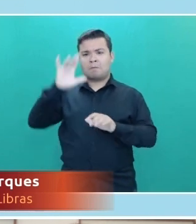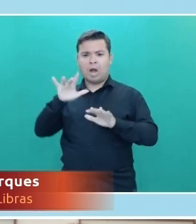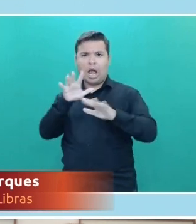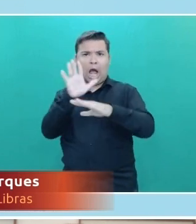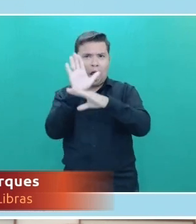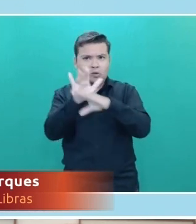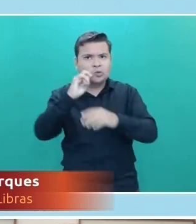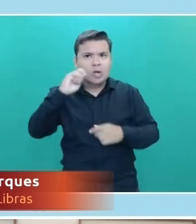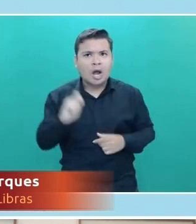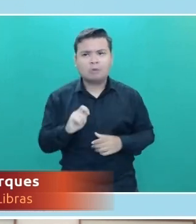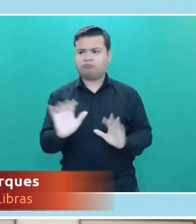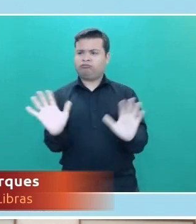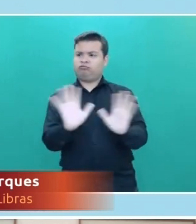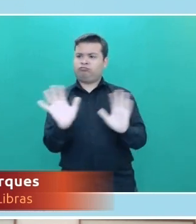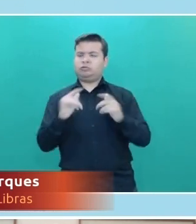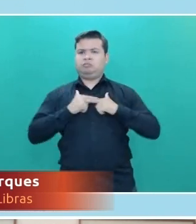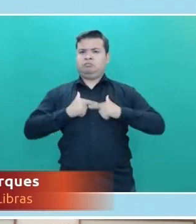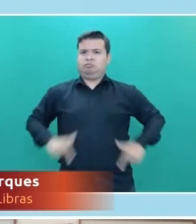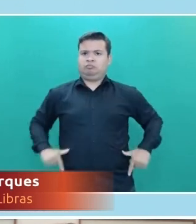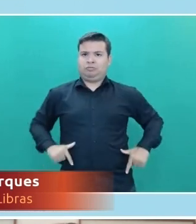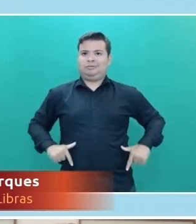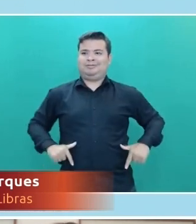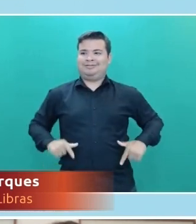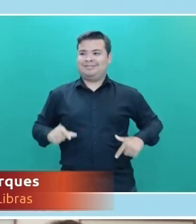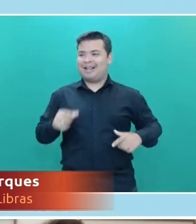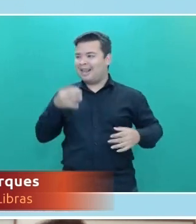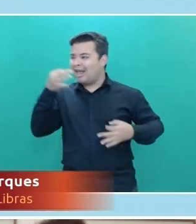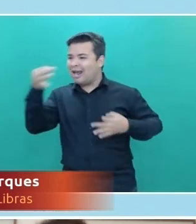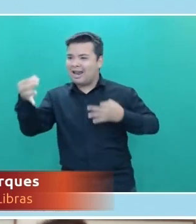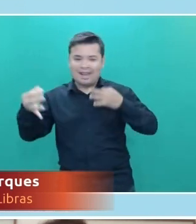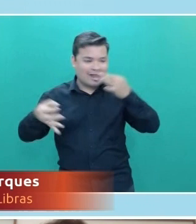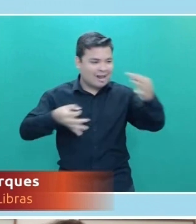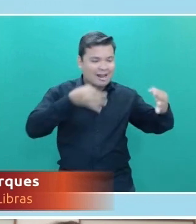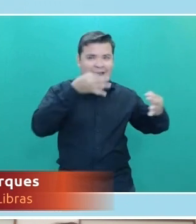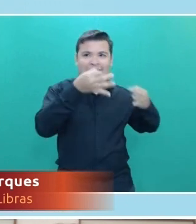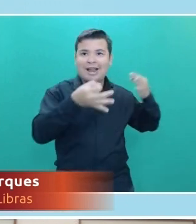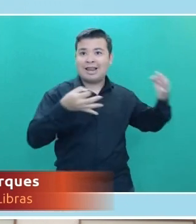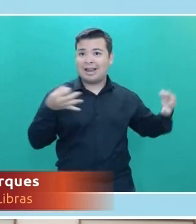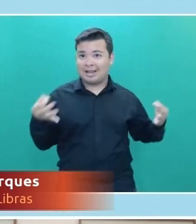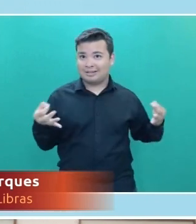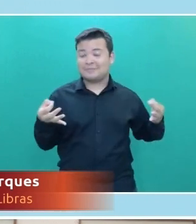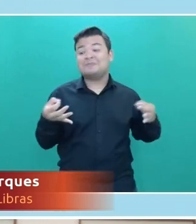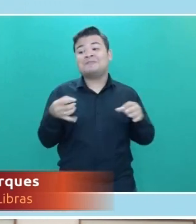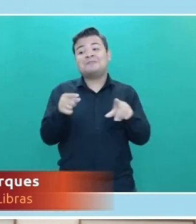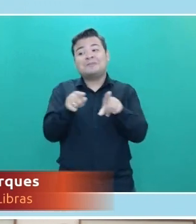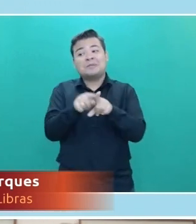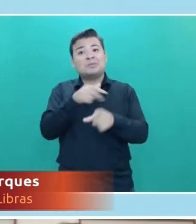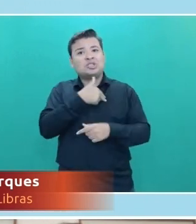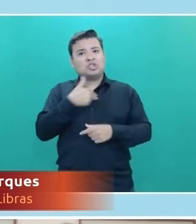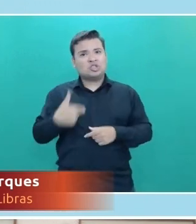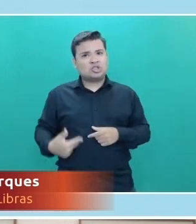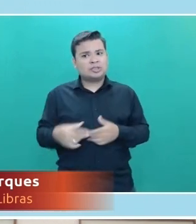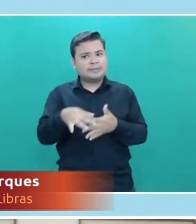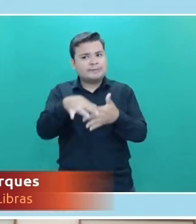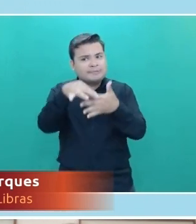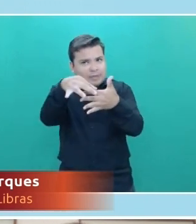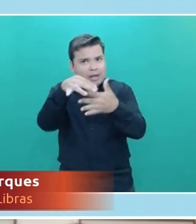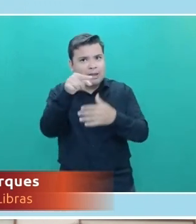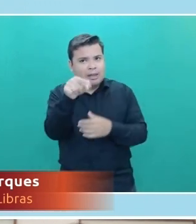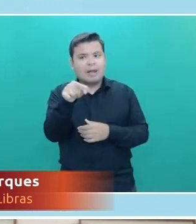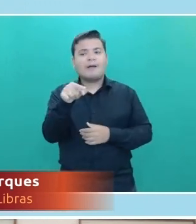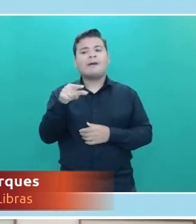mantendo a neutralidade e, obviamente, com a liderança chinesa, ver se ele consegue alçar